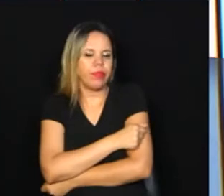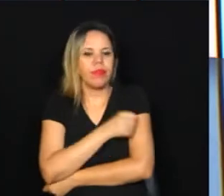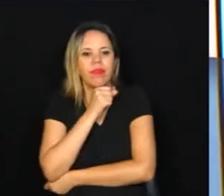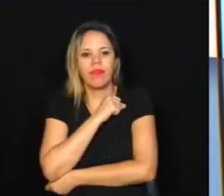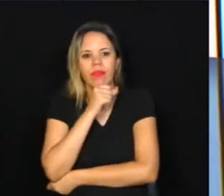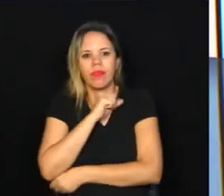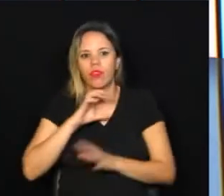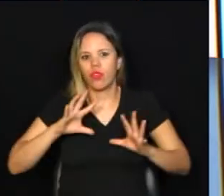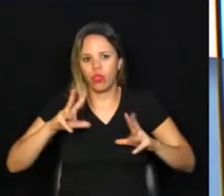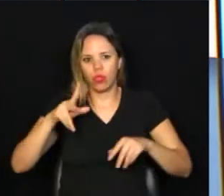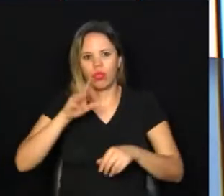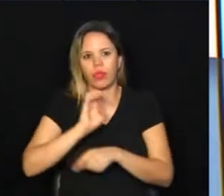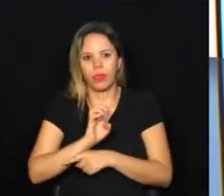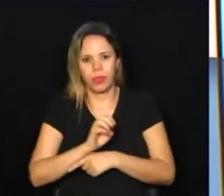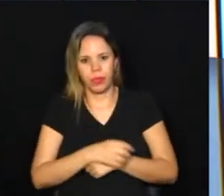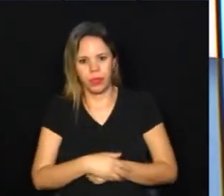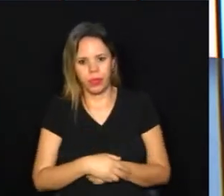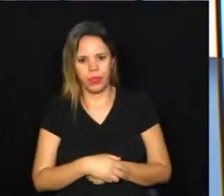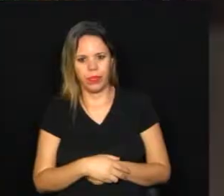idosos em todo o estado.